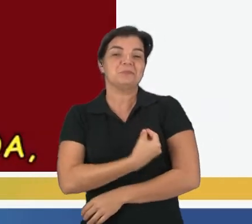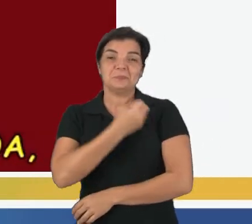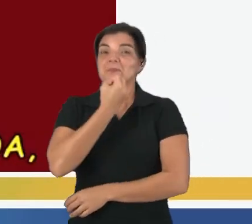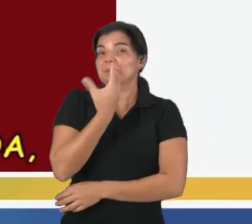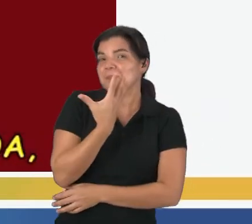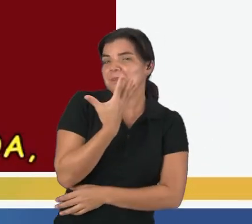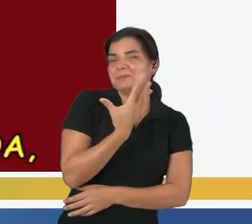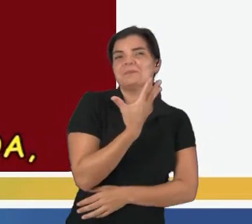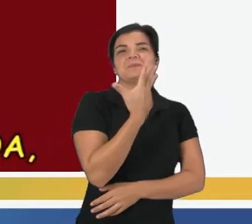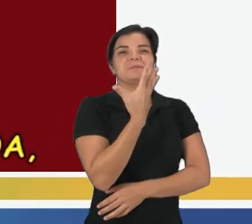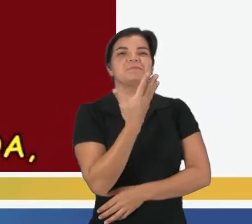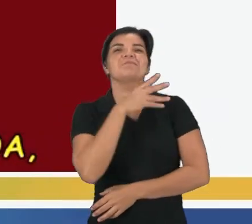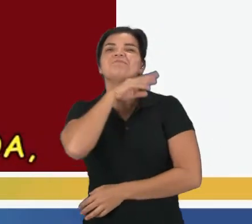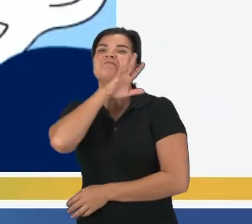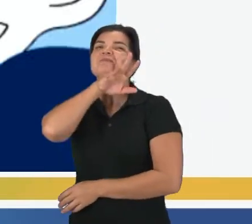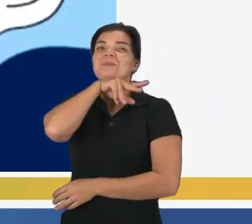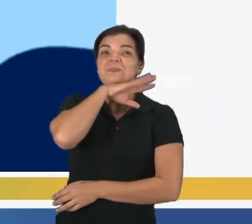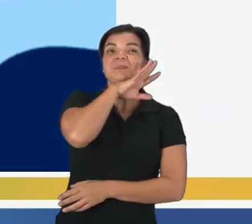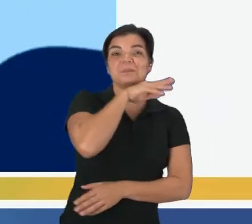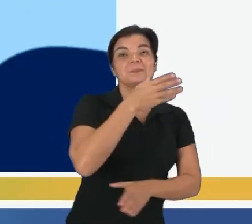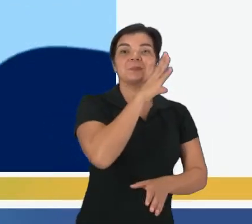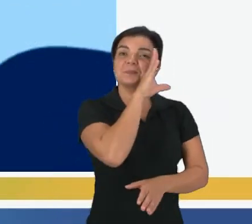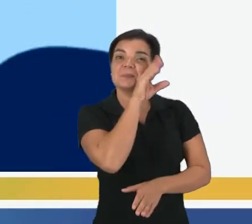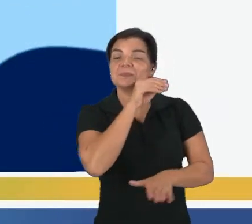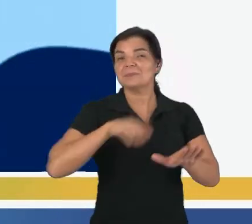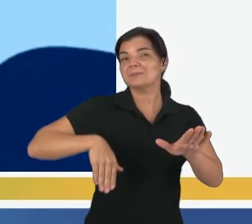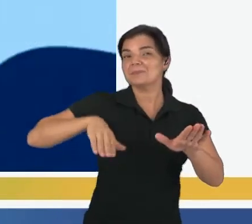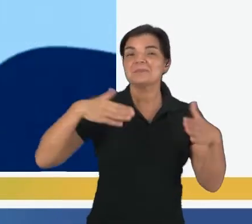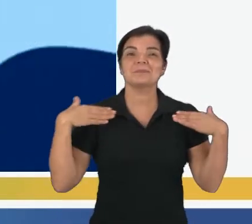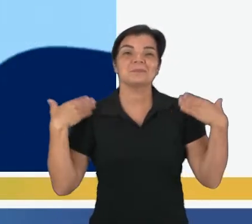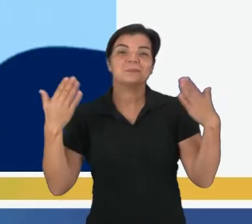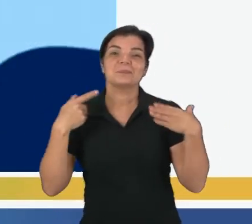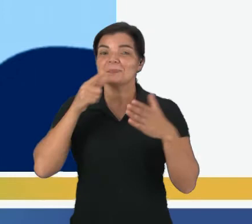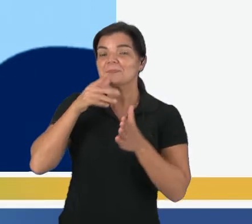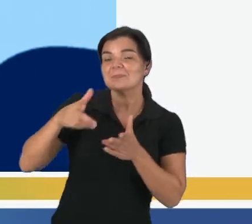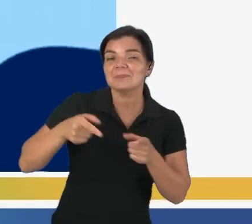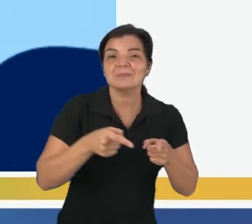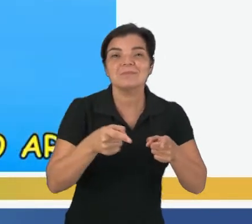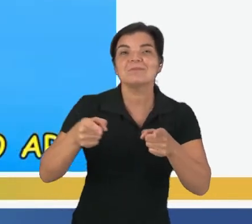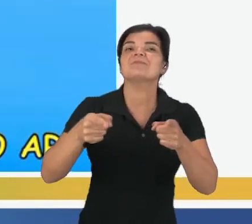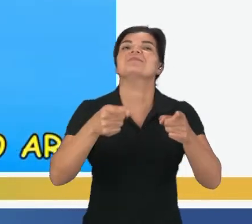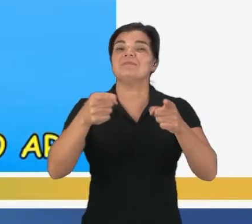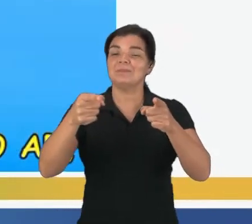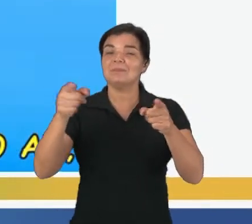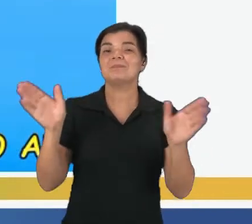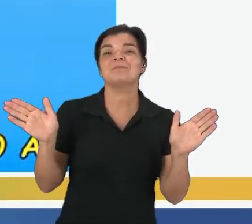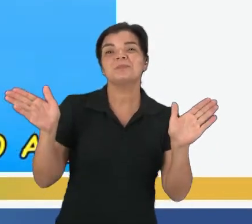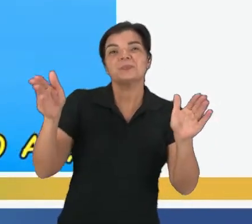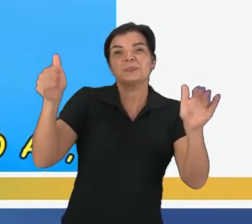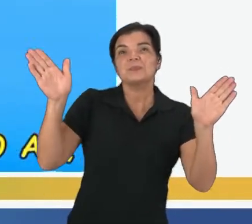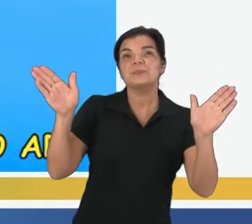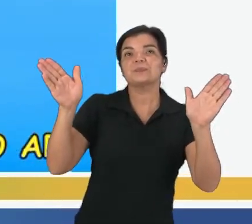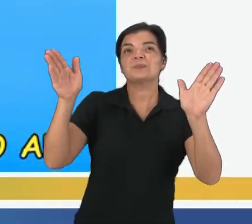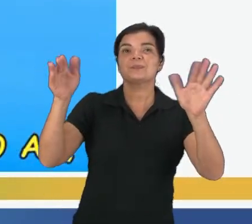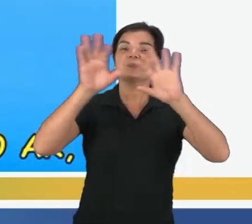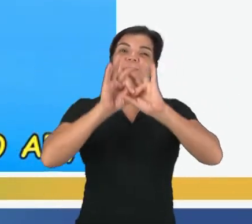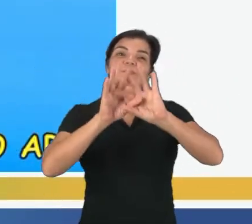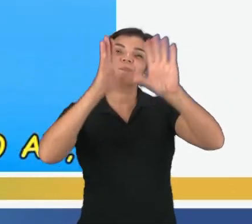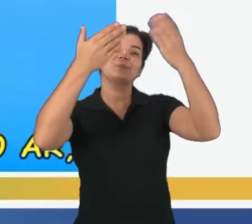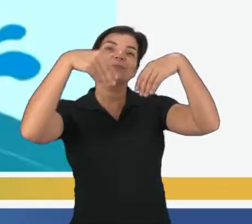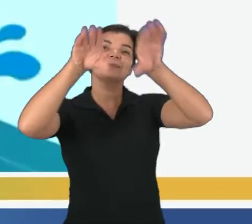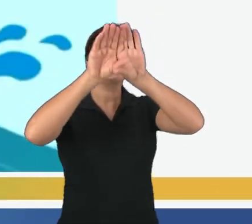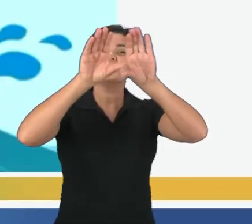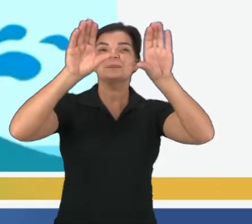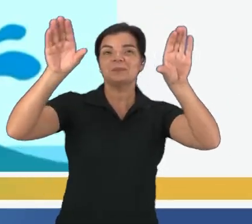Vida de bicho é mesmo muito boa. O pato nada alegre na lagoa. Passarinho voa livre pelo céu